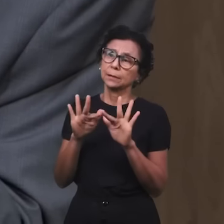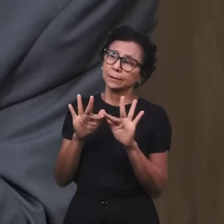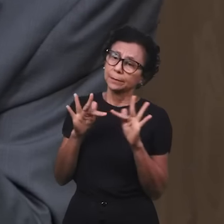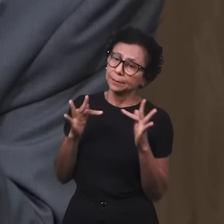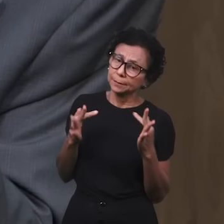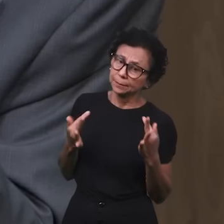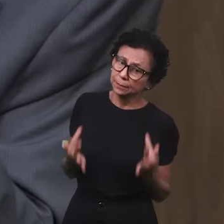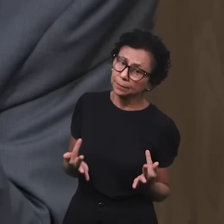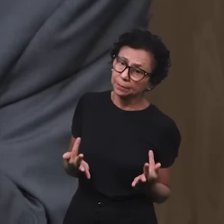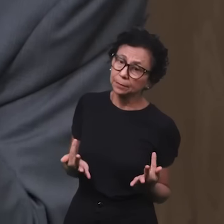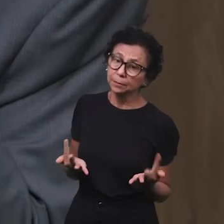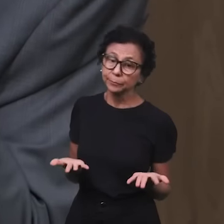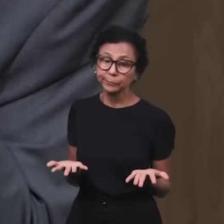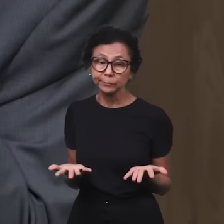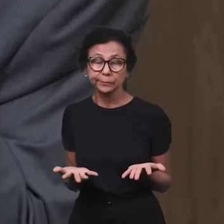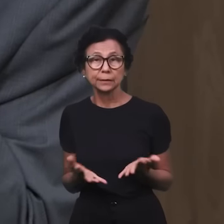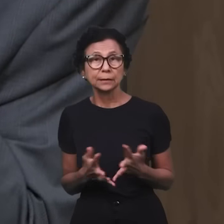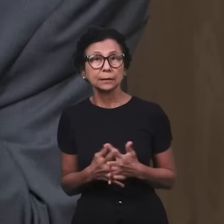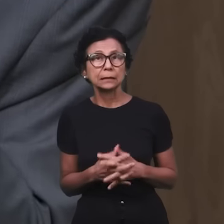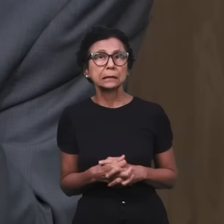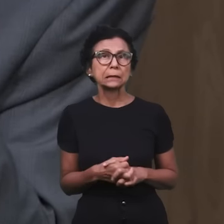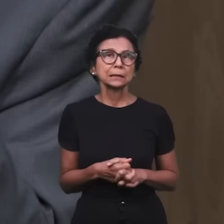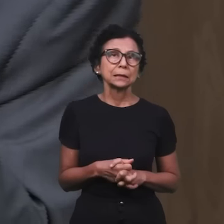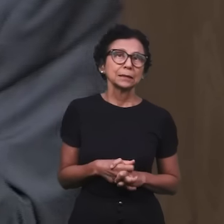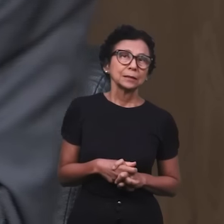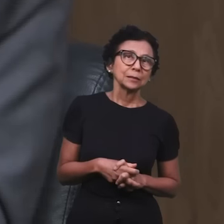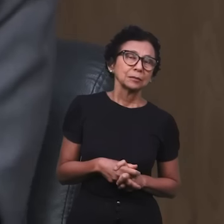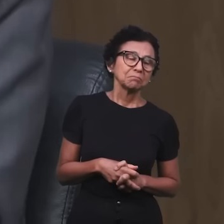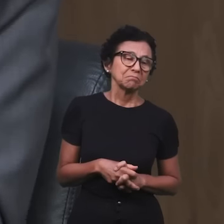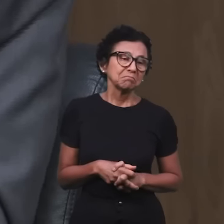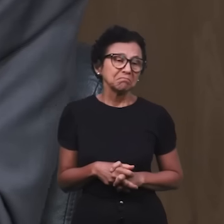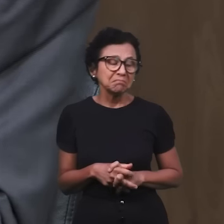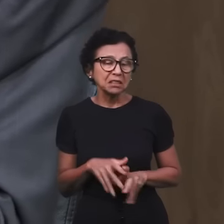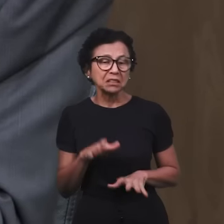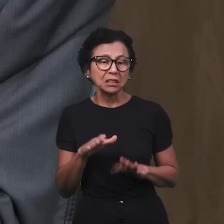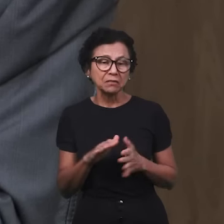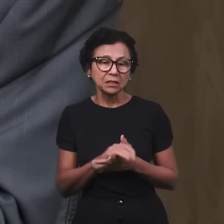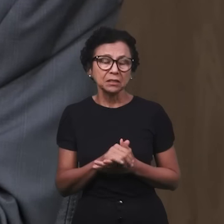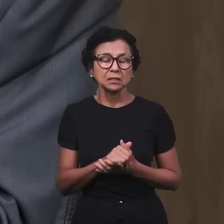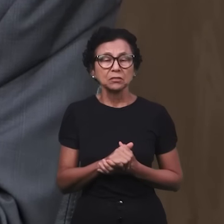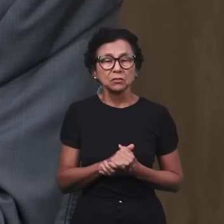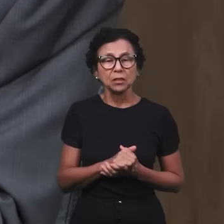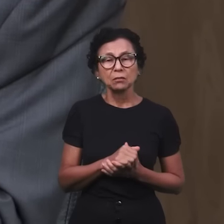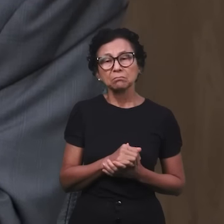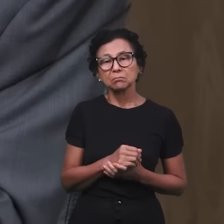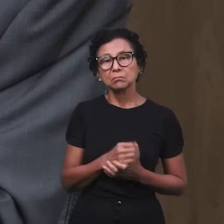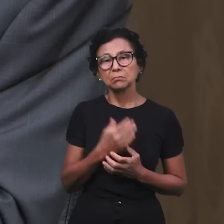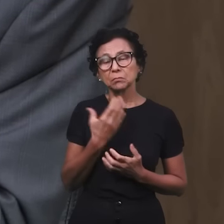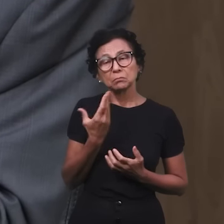aqui, talvez não temos aqui uma pastagem boa, não temos um gado bom e tal. Esse